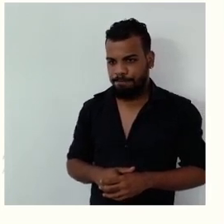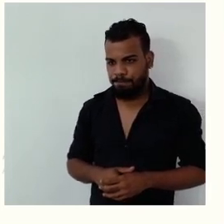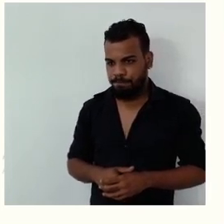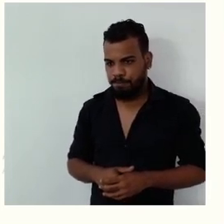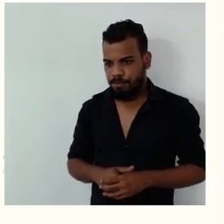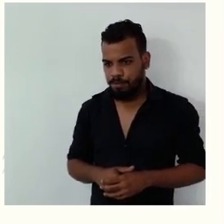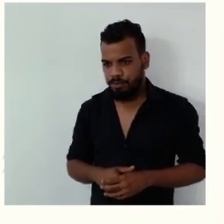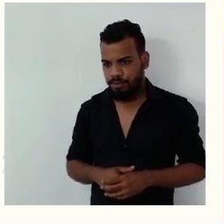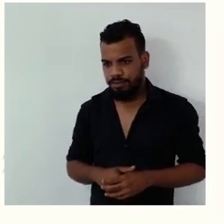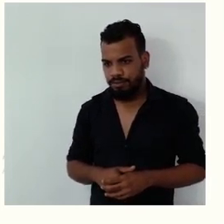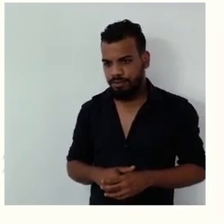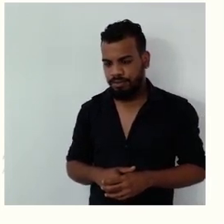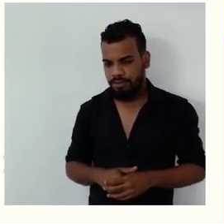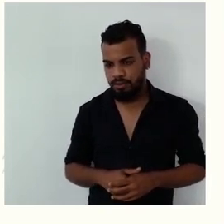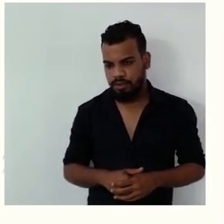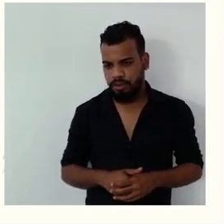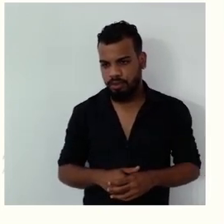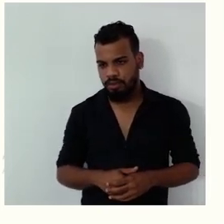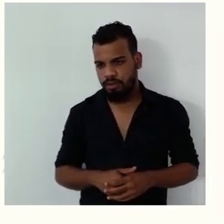divisão,